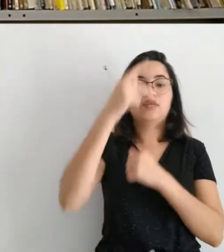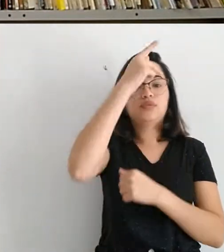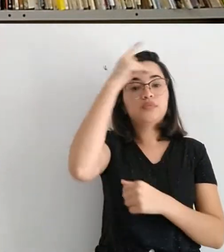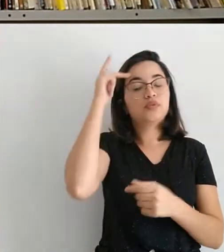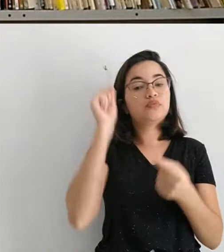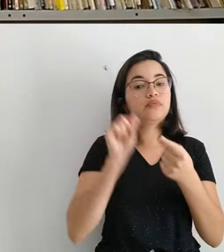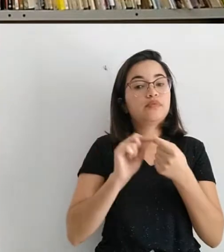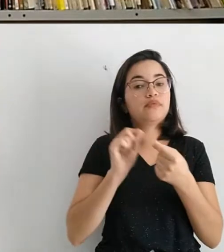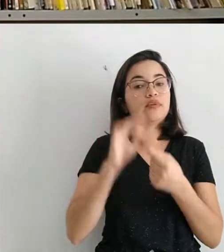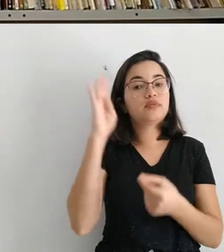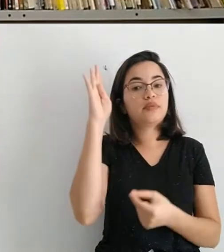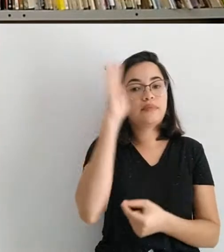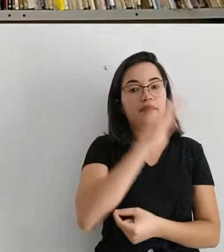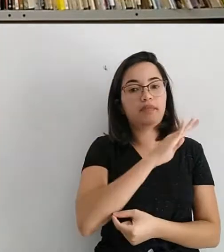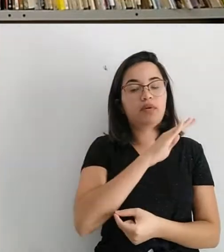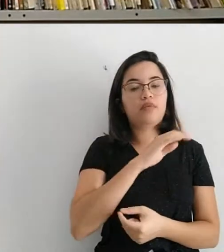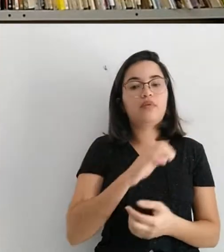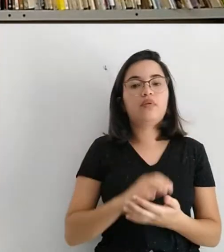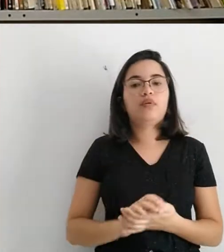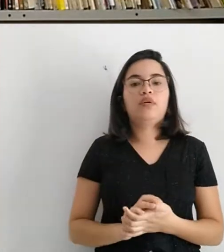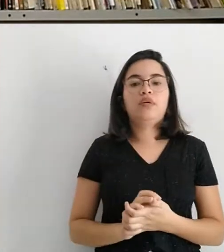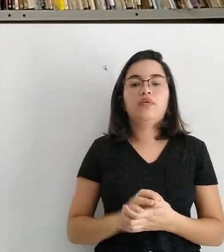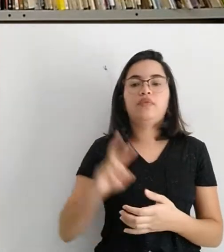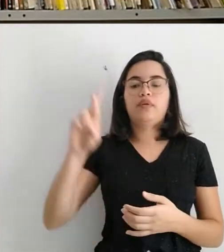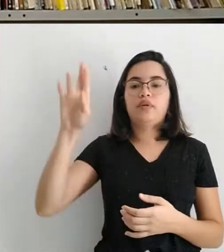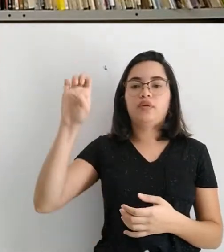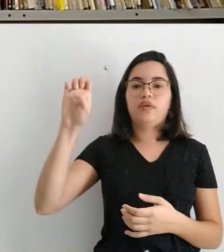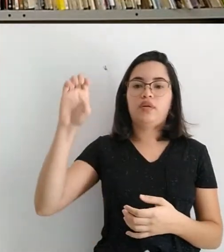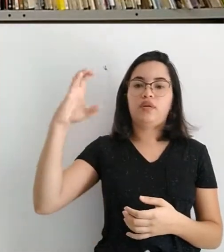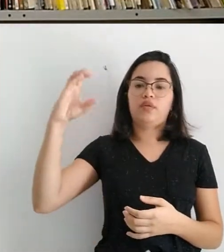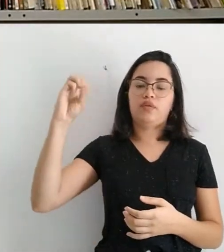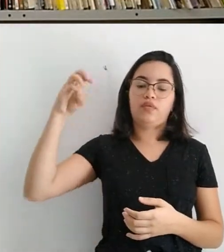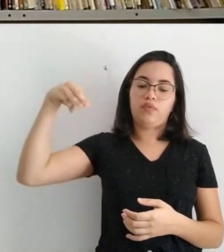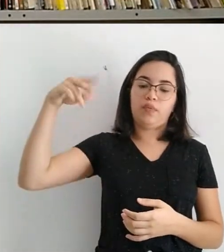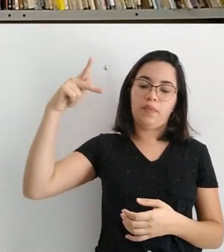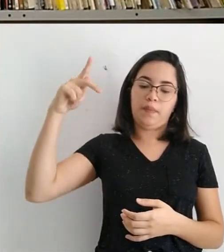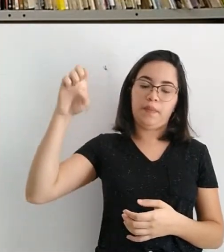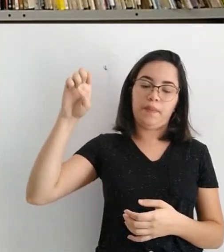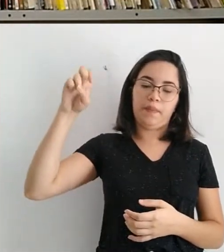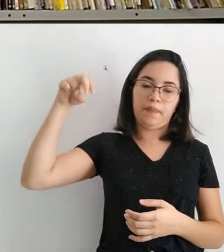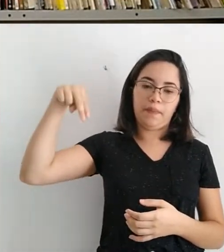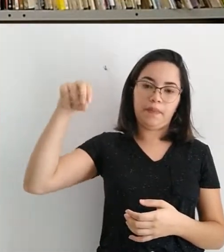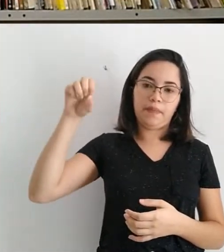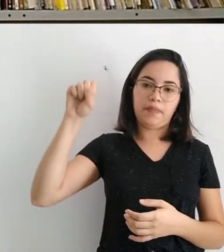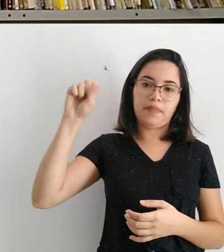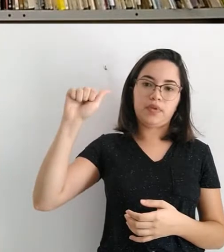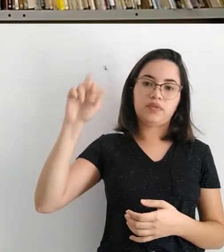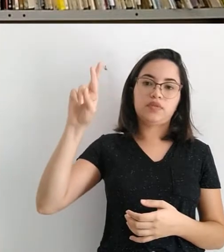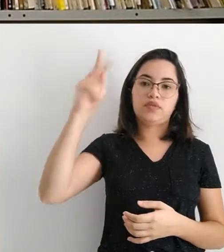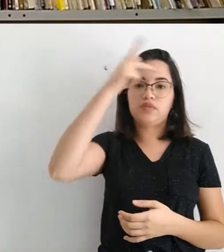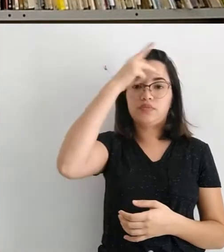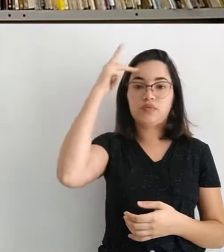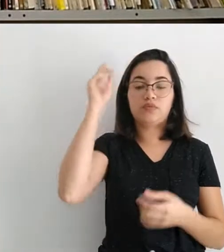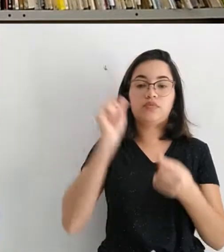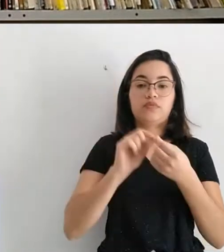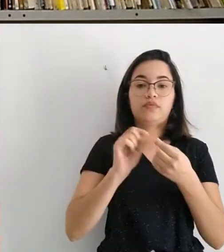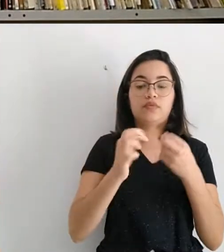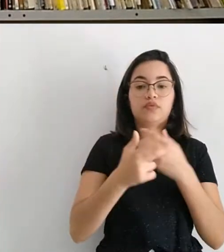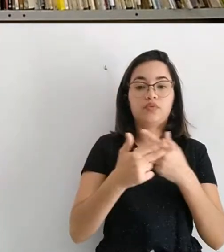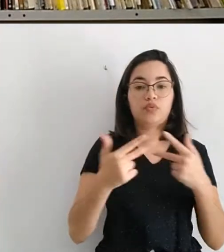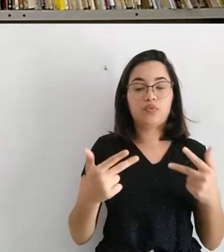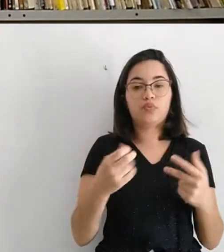mal e ele vai recompensar aqueles que fazem coisas boas. E que